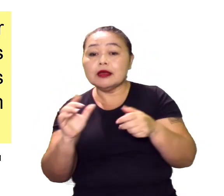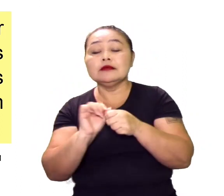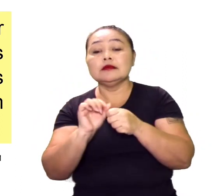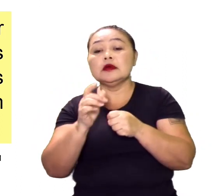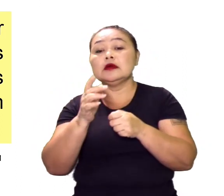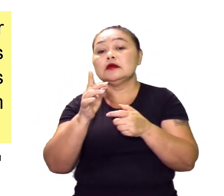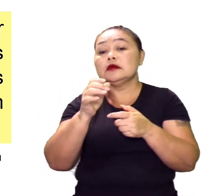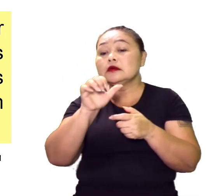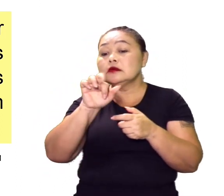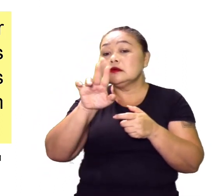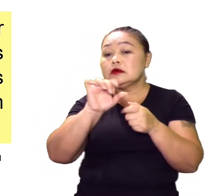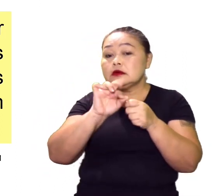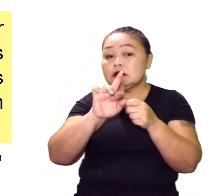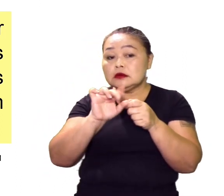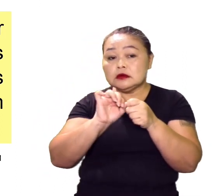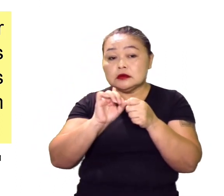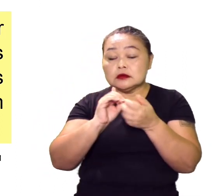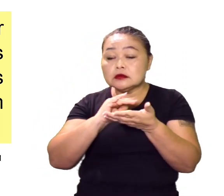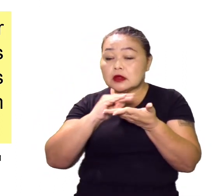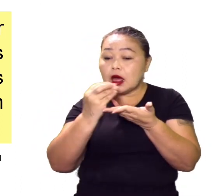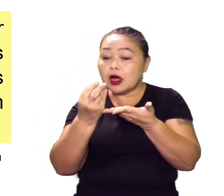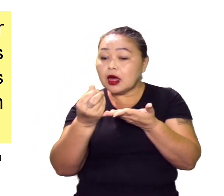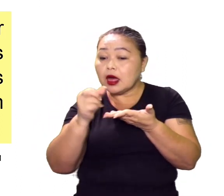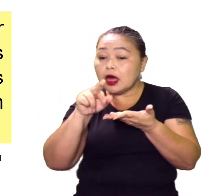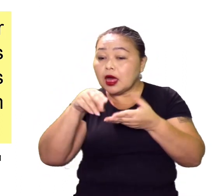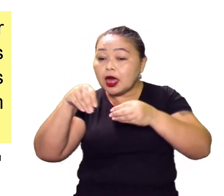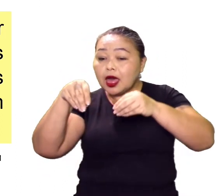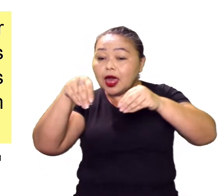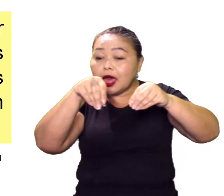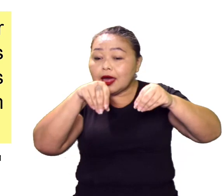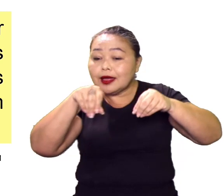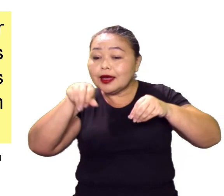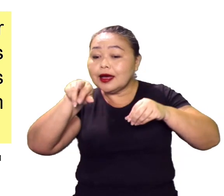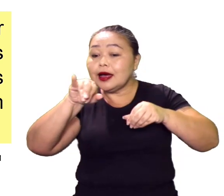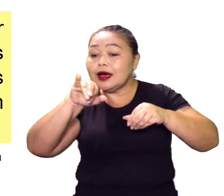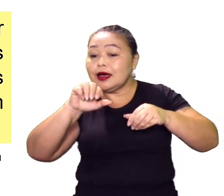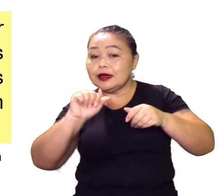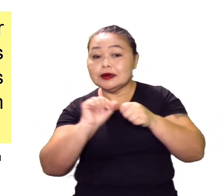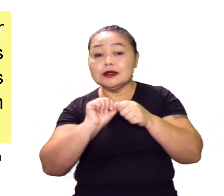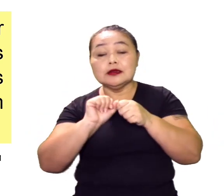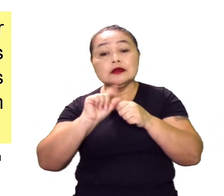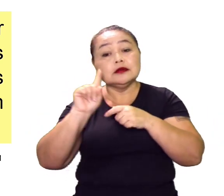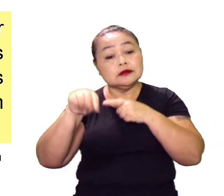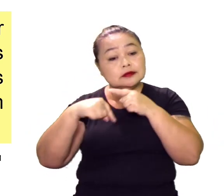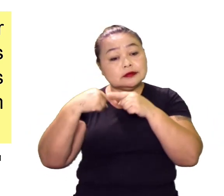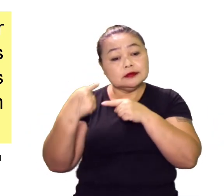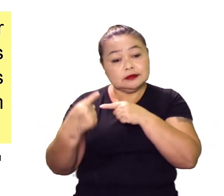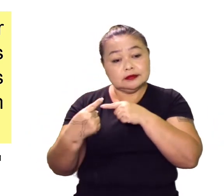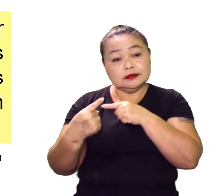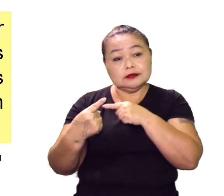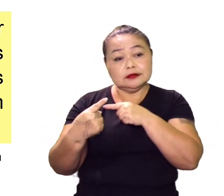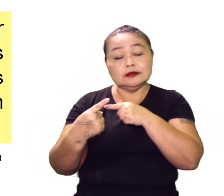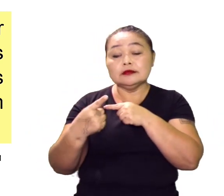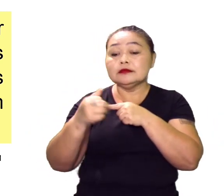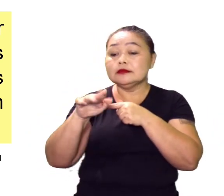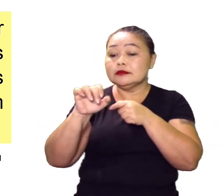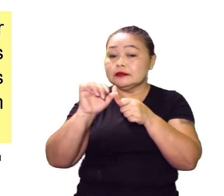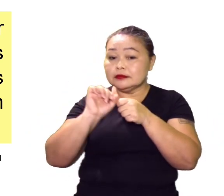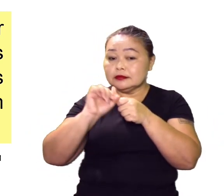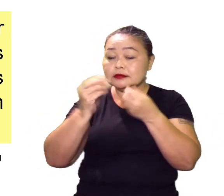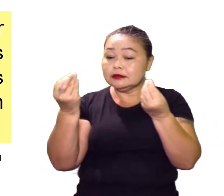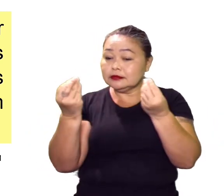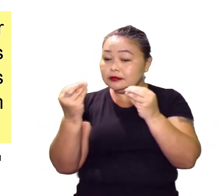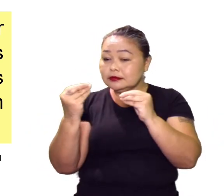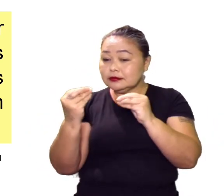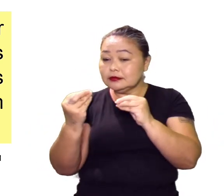argiloso, argilo-arenoso e arenoso, do período Holoceno. Quer dizer que os gleissolos é um tipo de solo que tem a